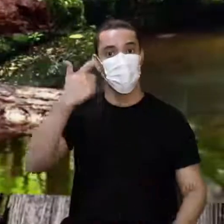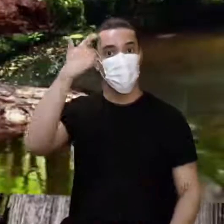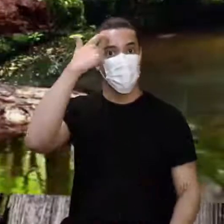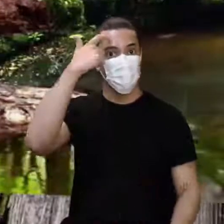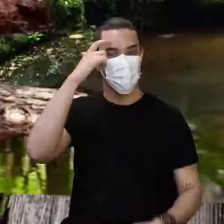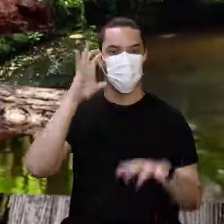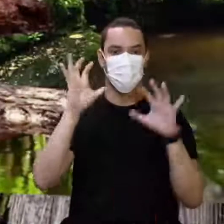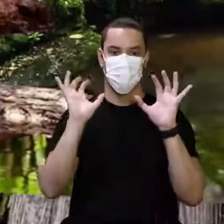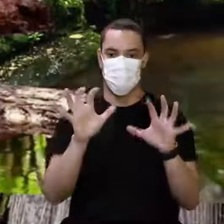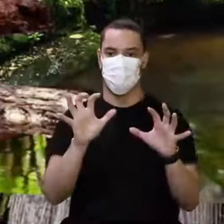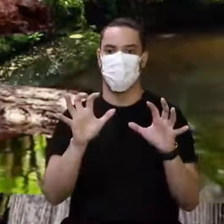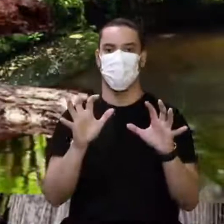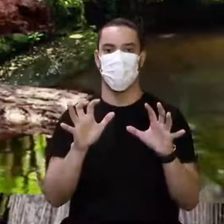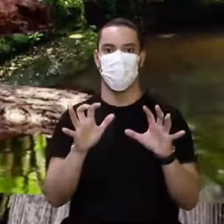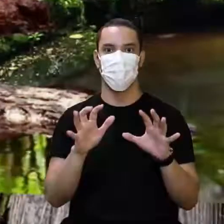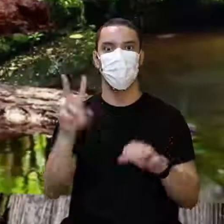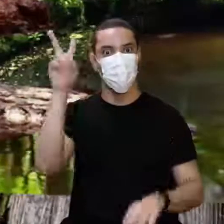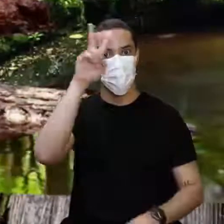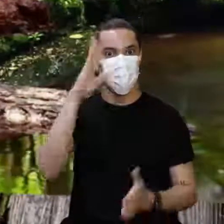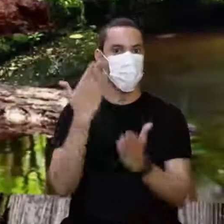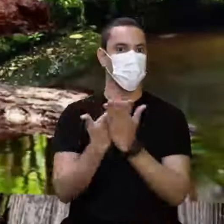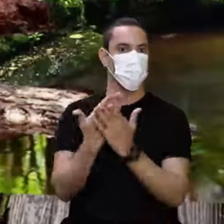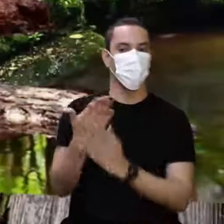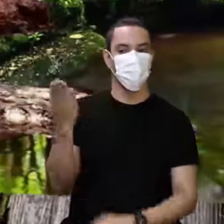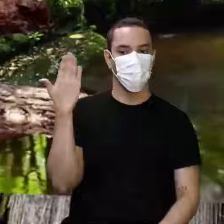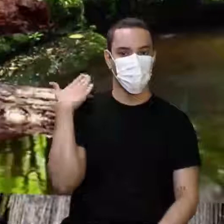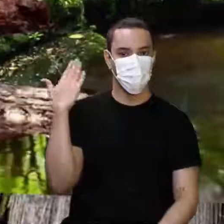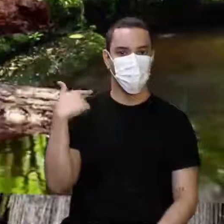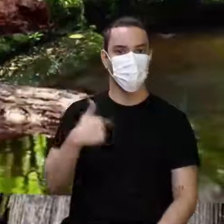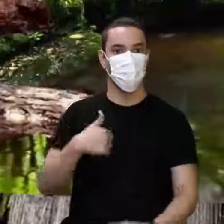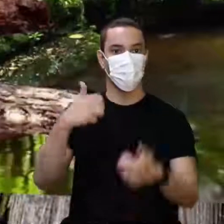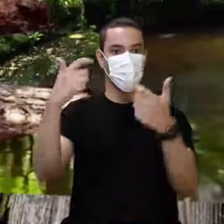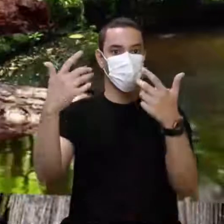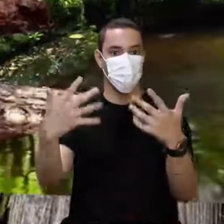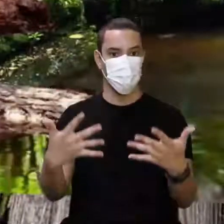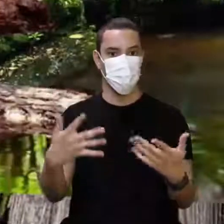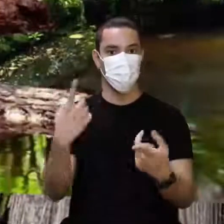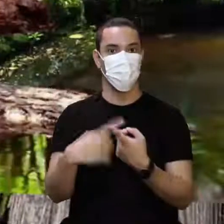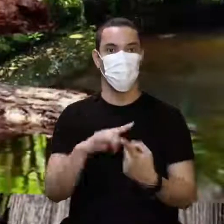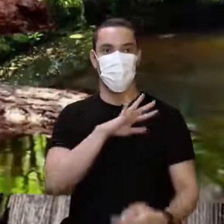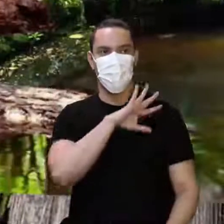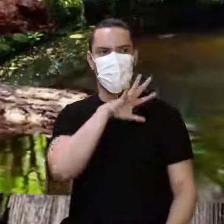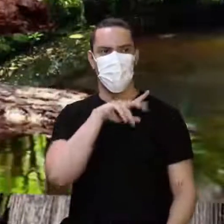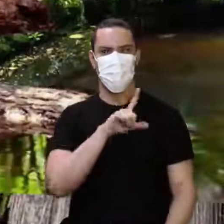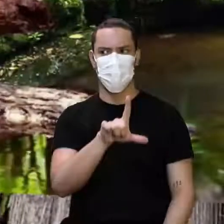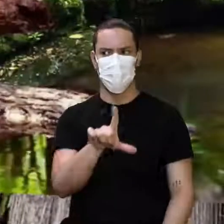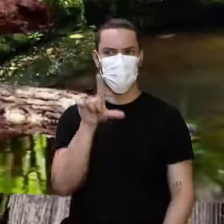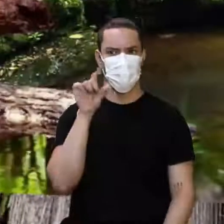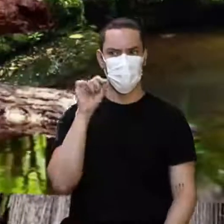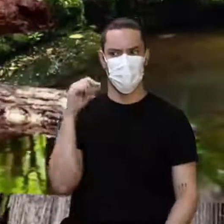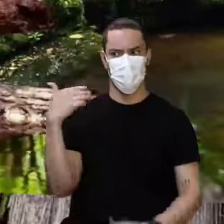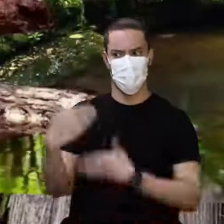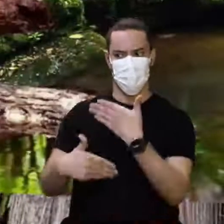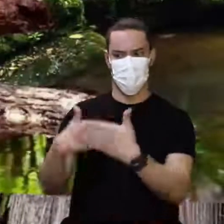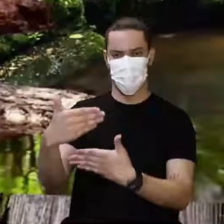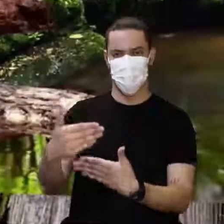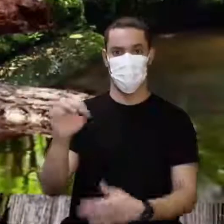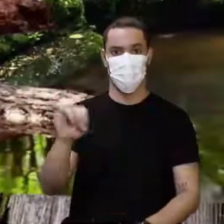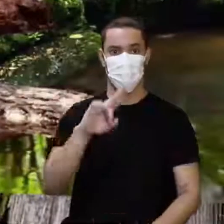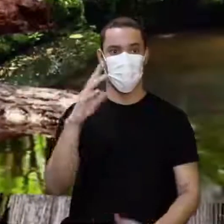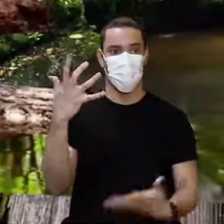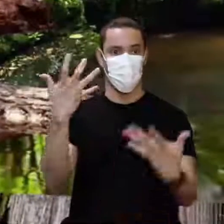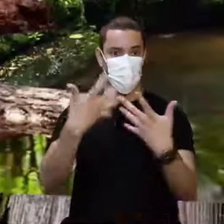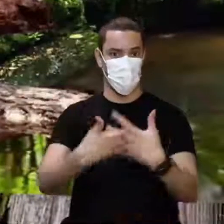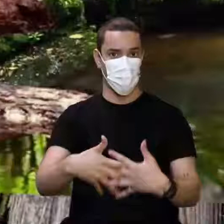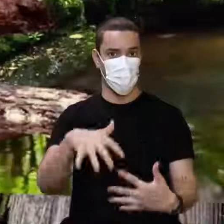aí. A gente viu na última aula que o animal não escolhe um processo, um